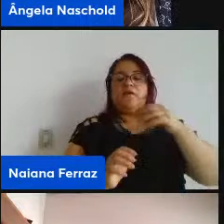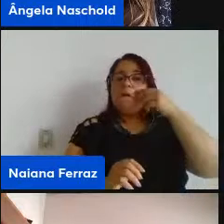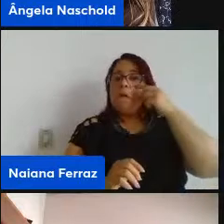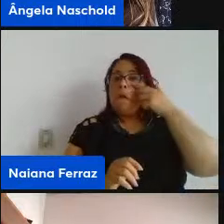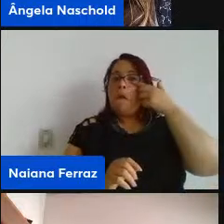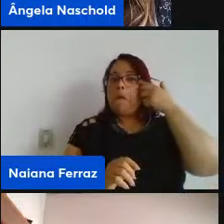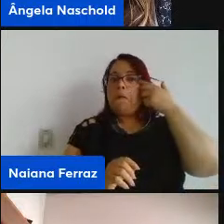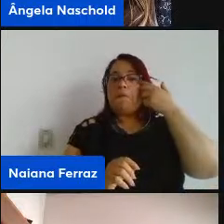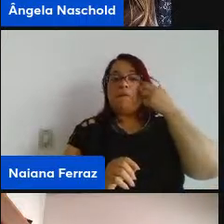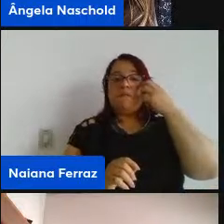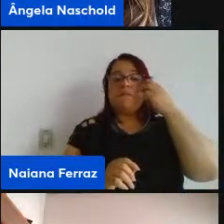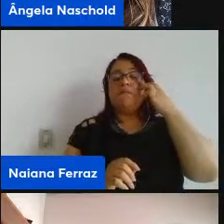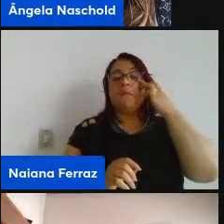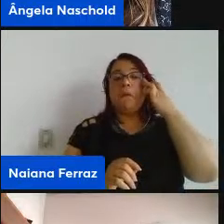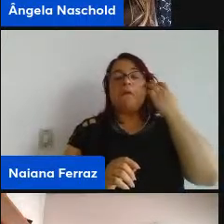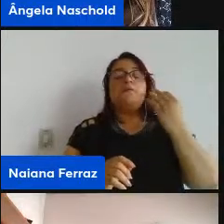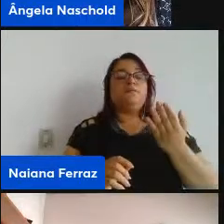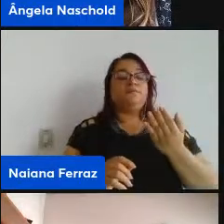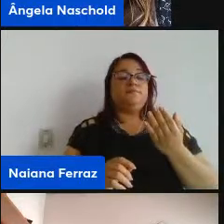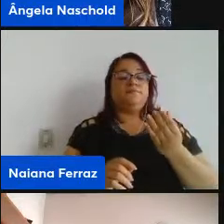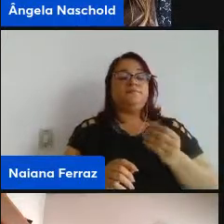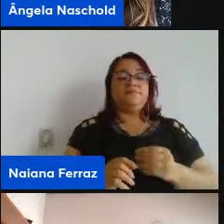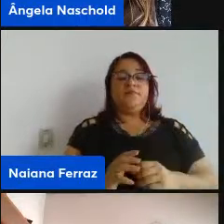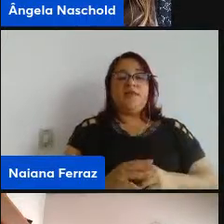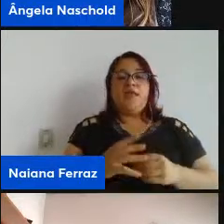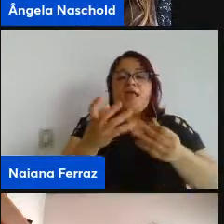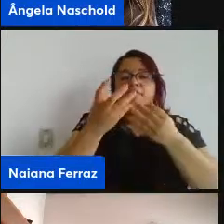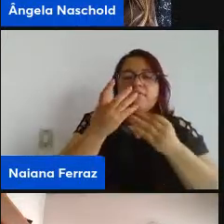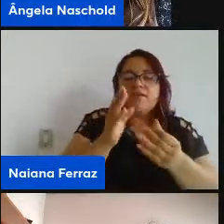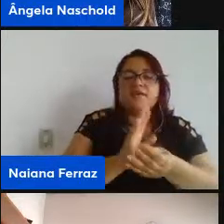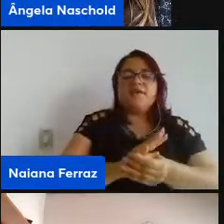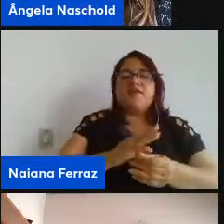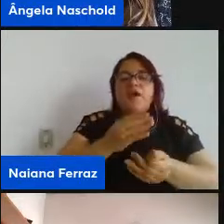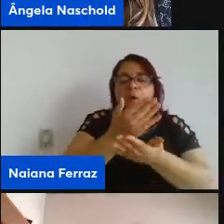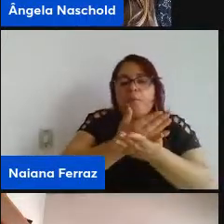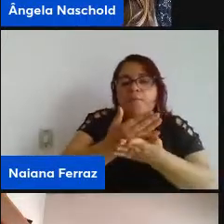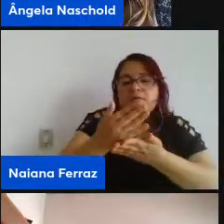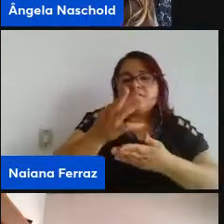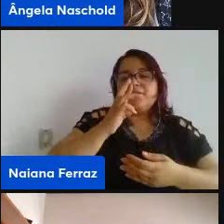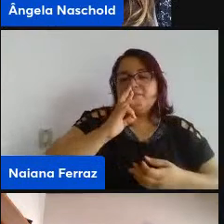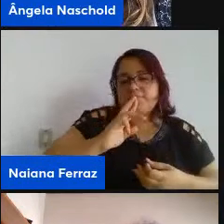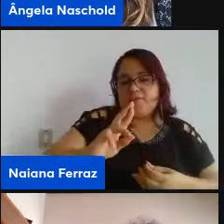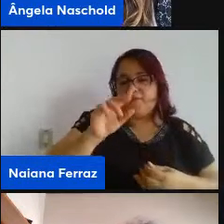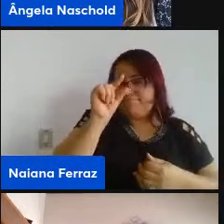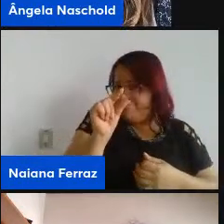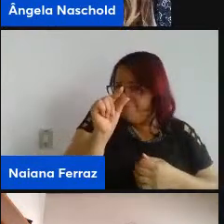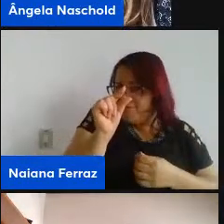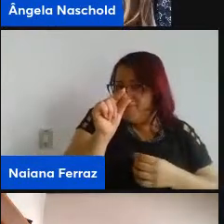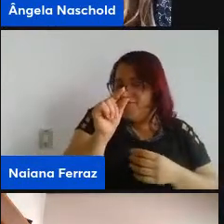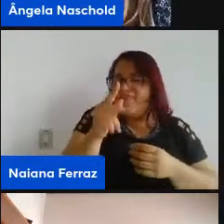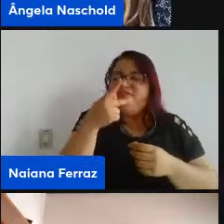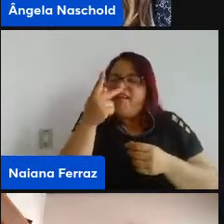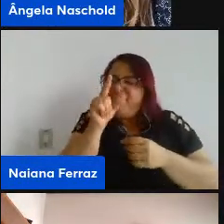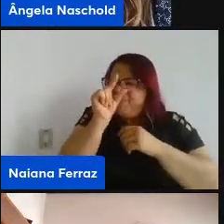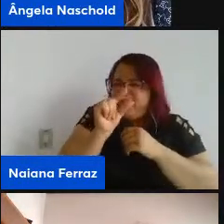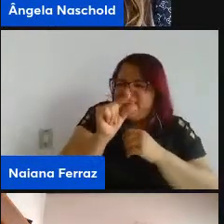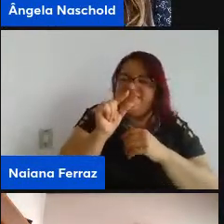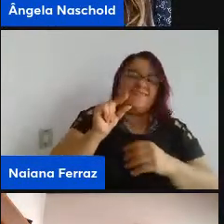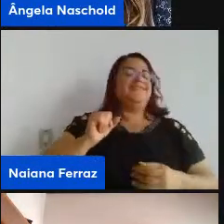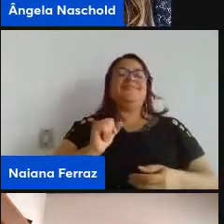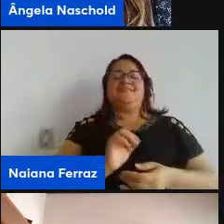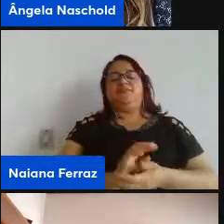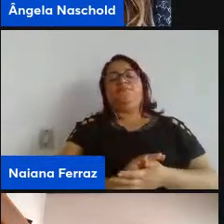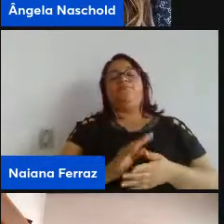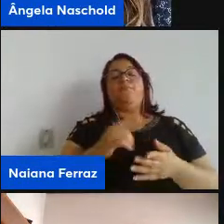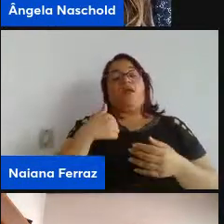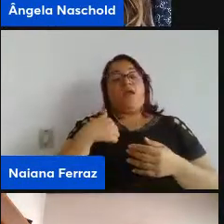no caso. Eu queria só puxar uma resposta para não falar demais, né? Mas eu diria que,